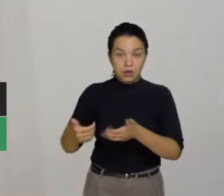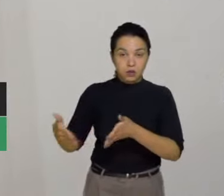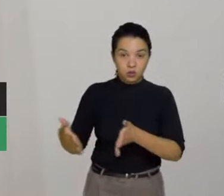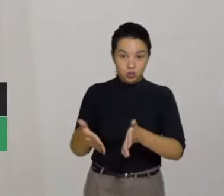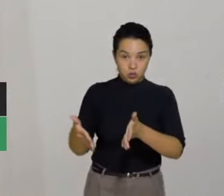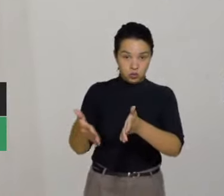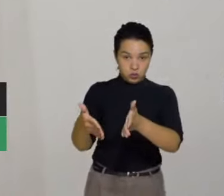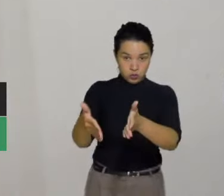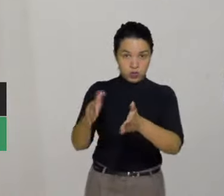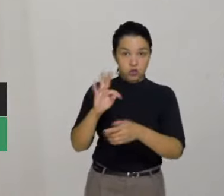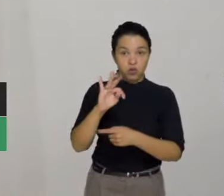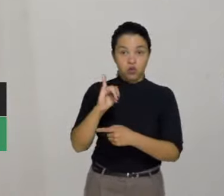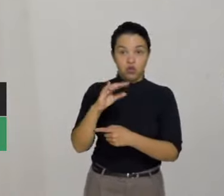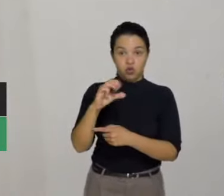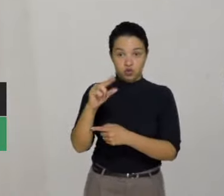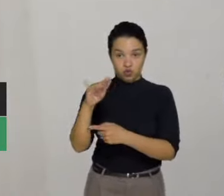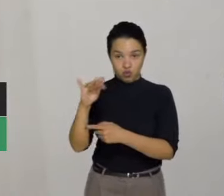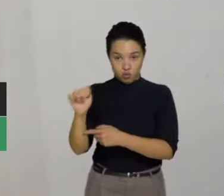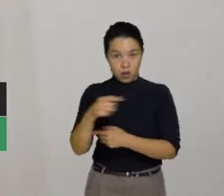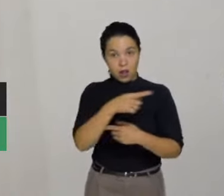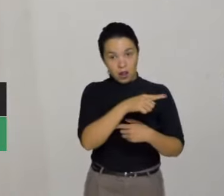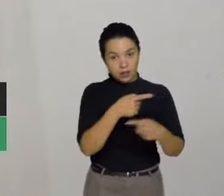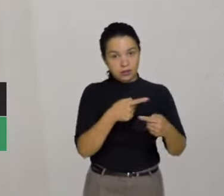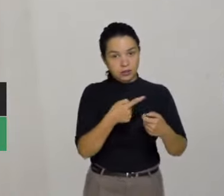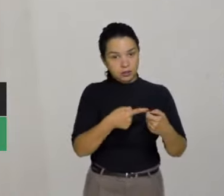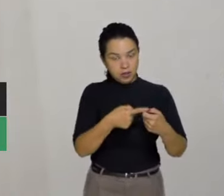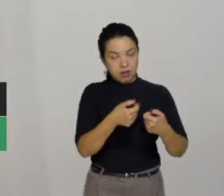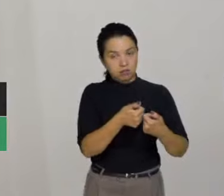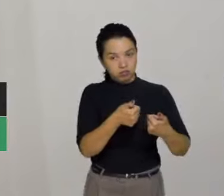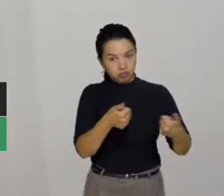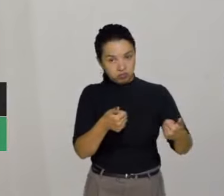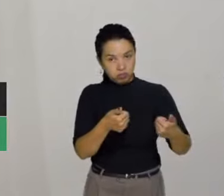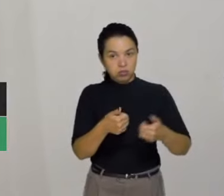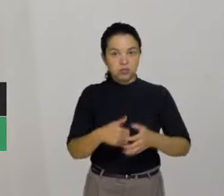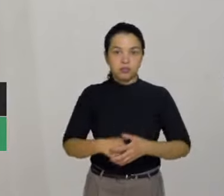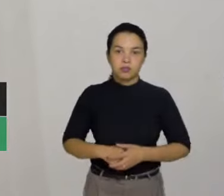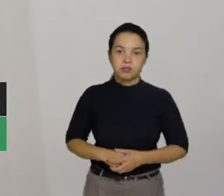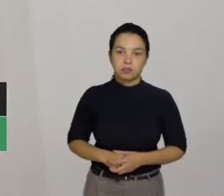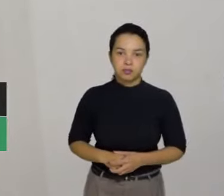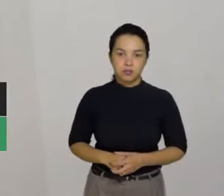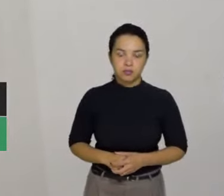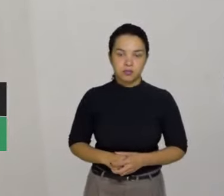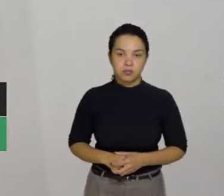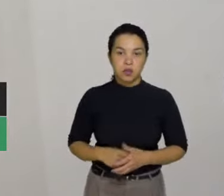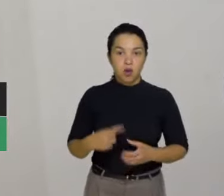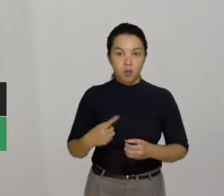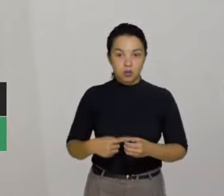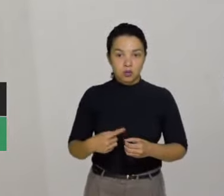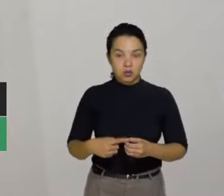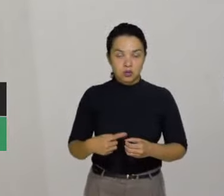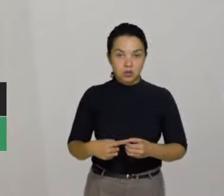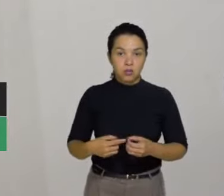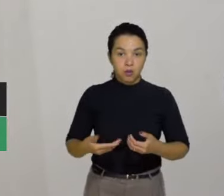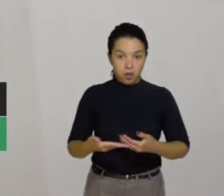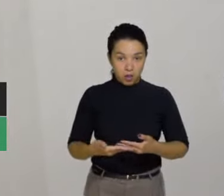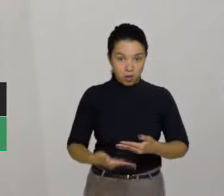Grande, nas imediações de São João Batista, então pertencentes ao município de São Miguel, onde fundaram a Colônia Nova